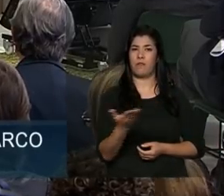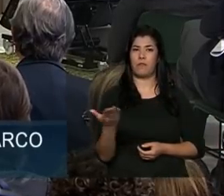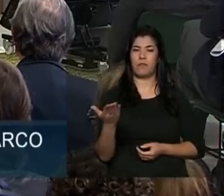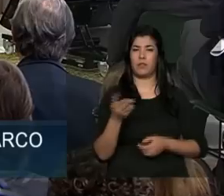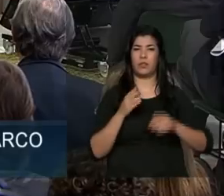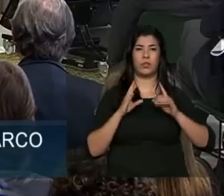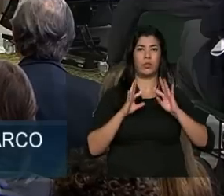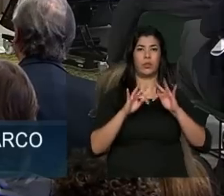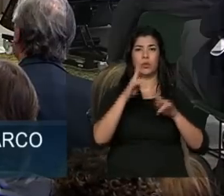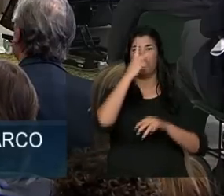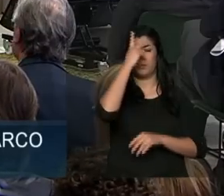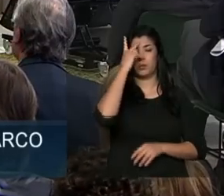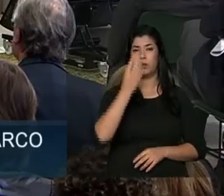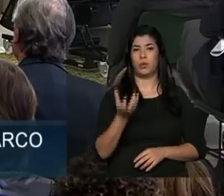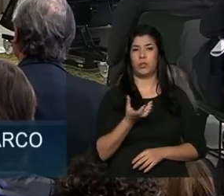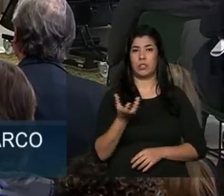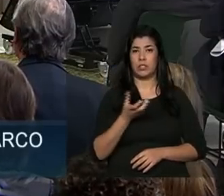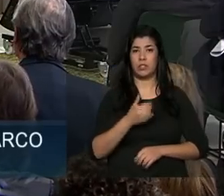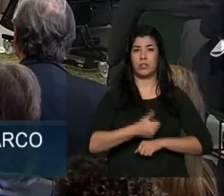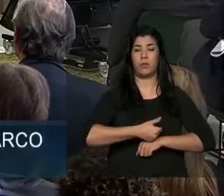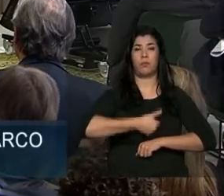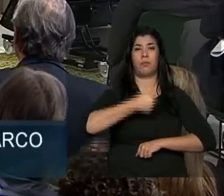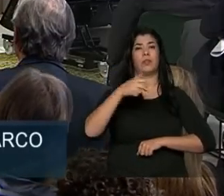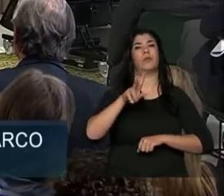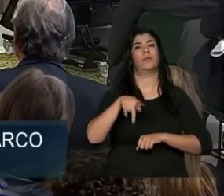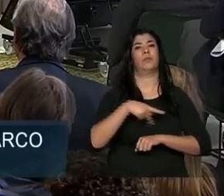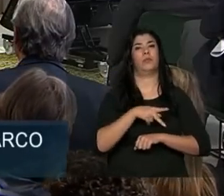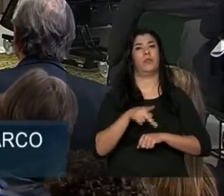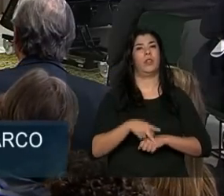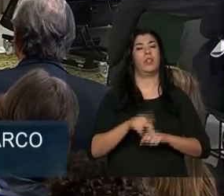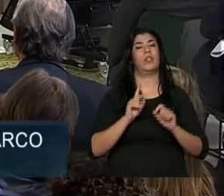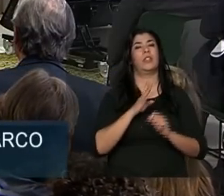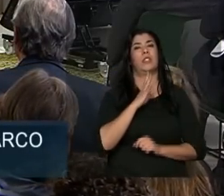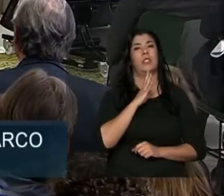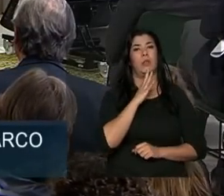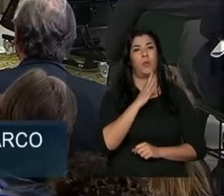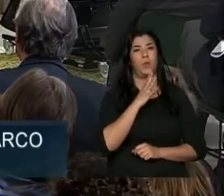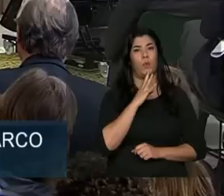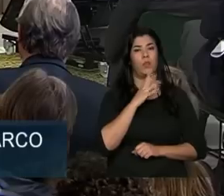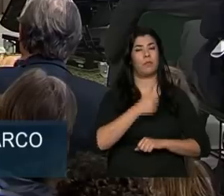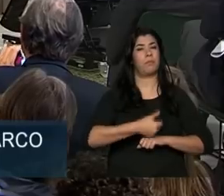todos que querem fazer o melhor por esse país sejam reconhecidos